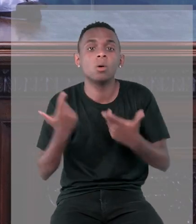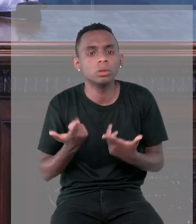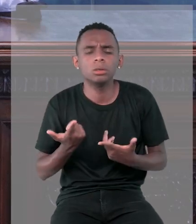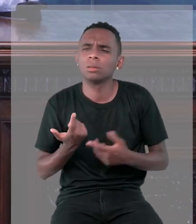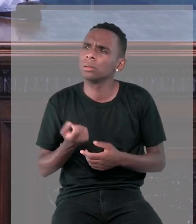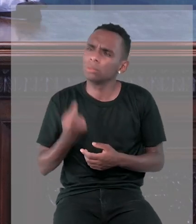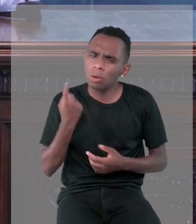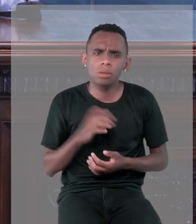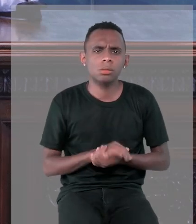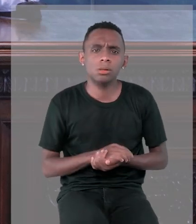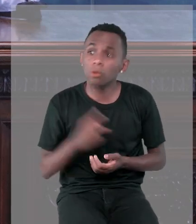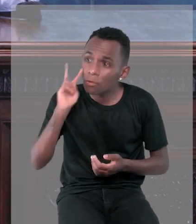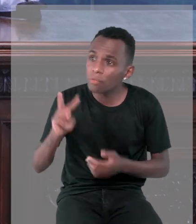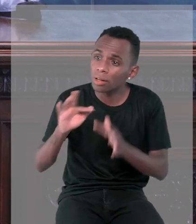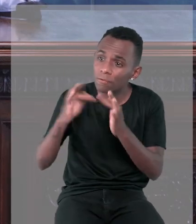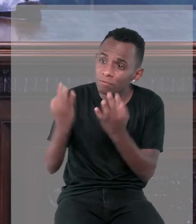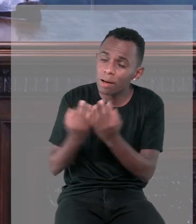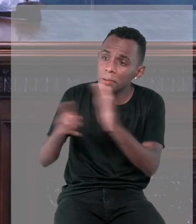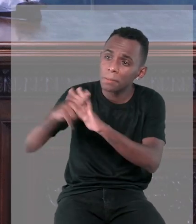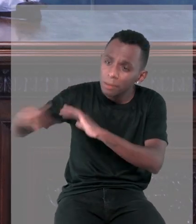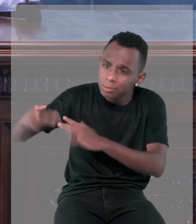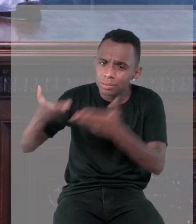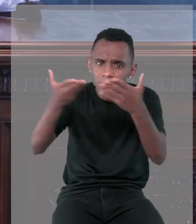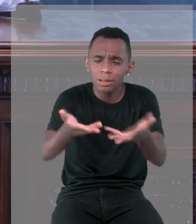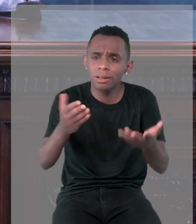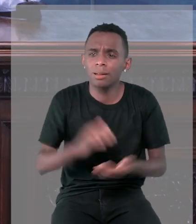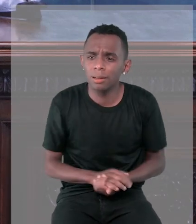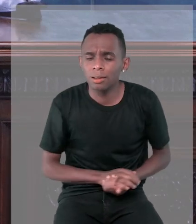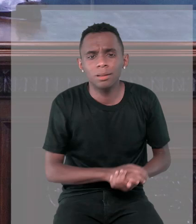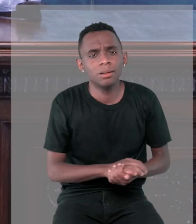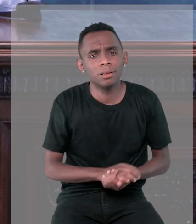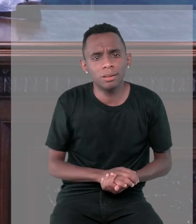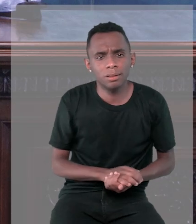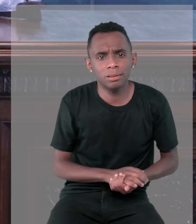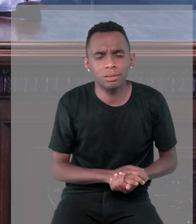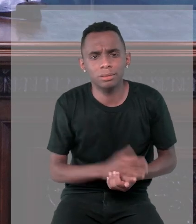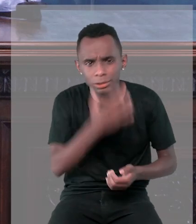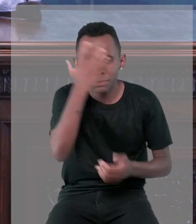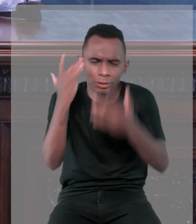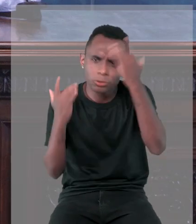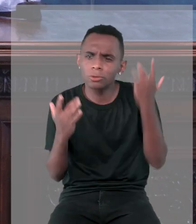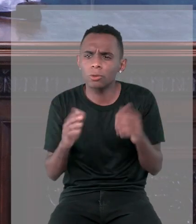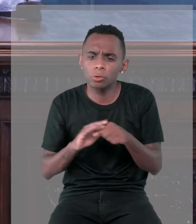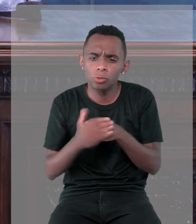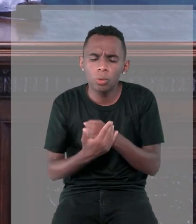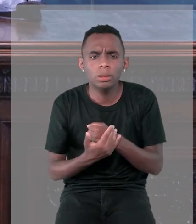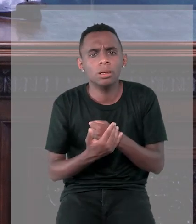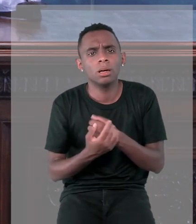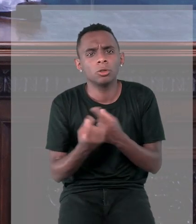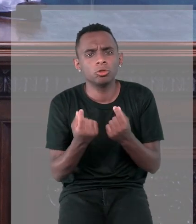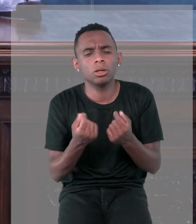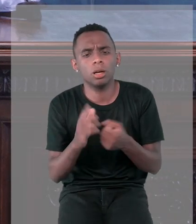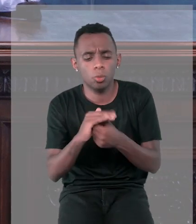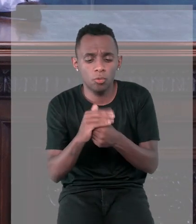falei, poxa, eu estou vendo a Família Soprano na minha frente aqui, os caras escondendo o dinheiro dentro